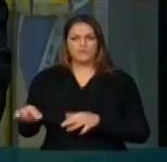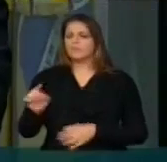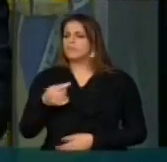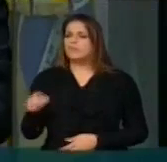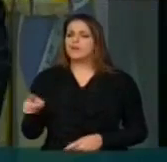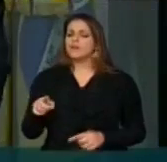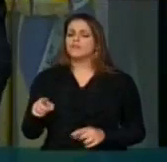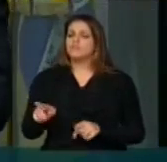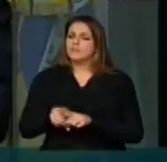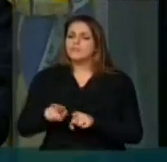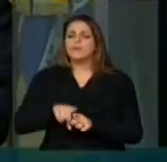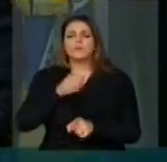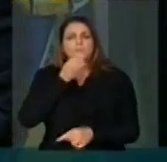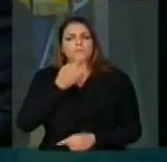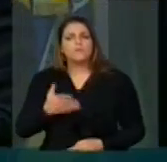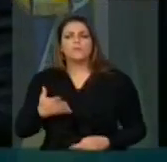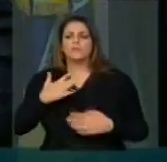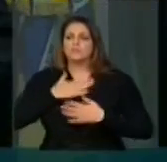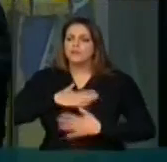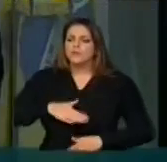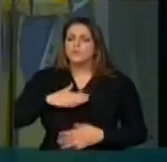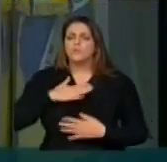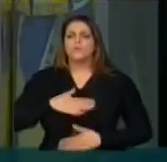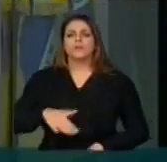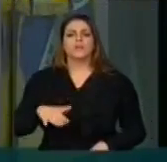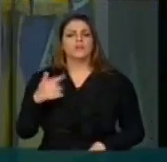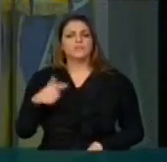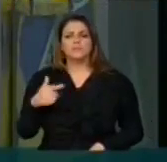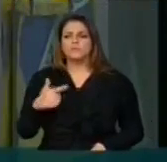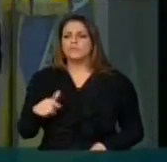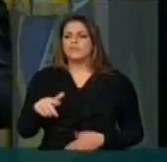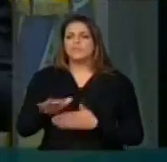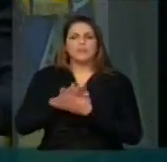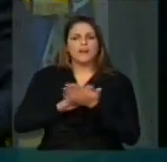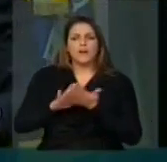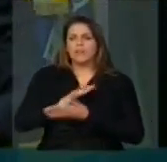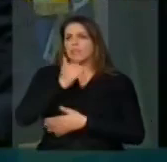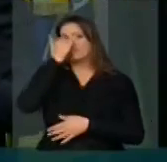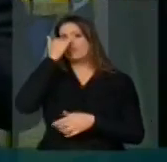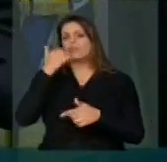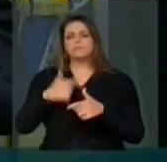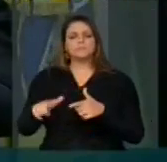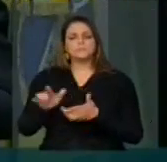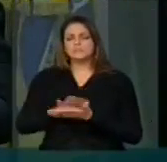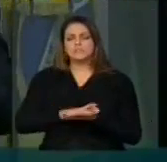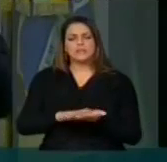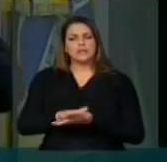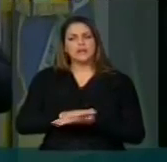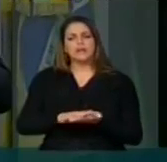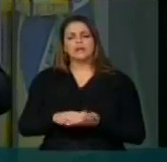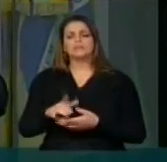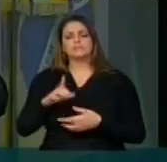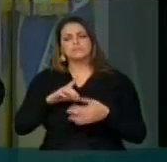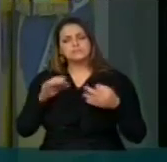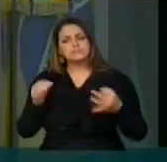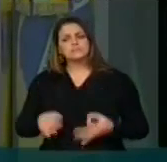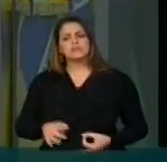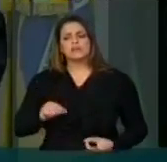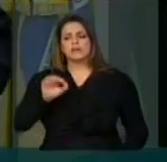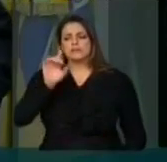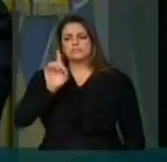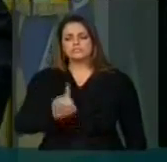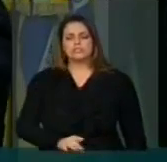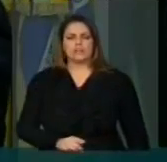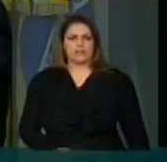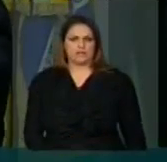clamor, sem a comoção de um ato que poderia ignorar direitos e garantias constitucionais, democráticos, que a